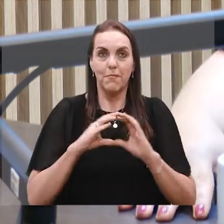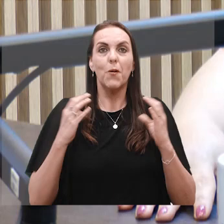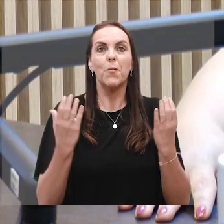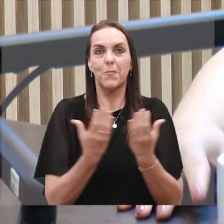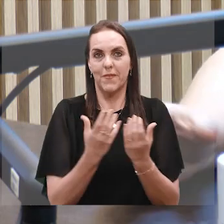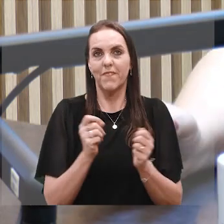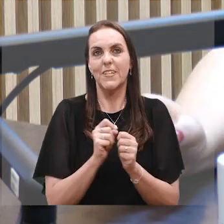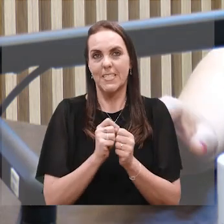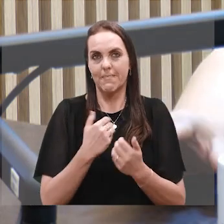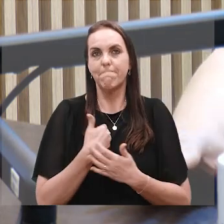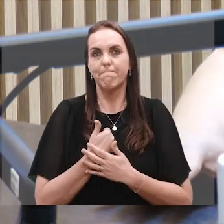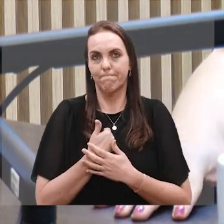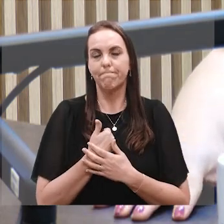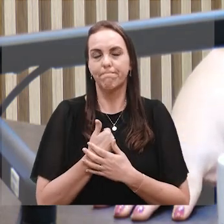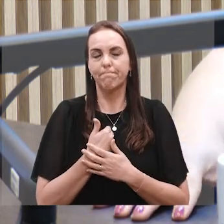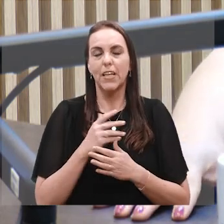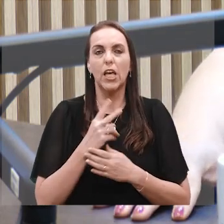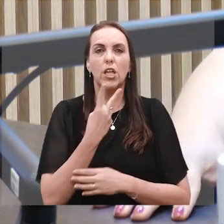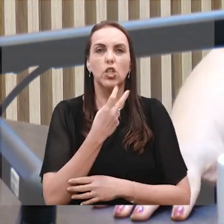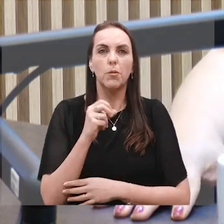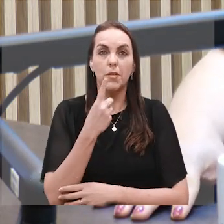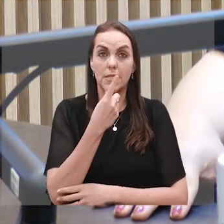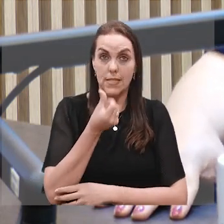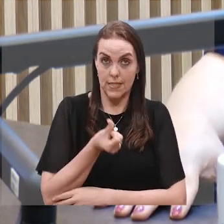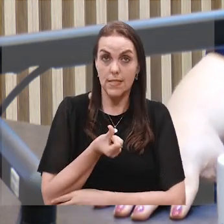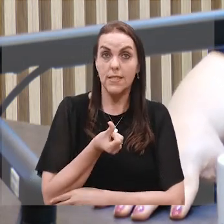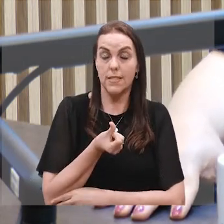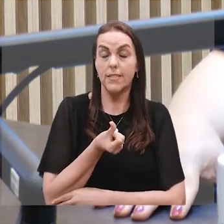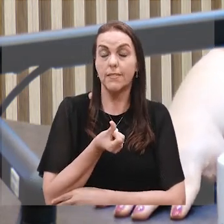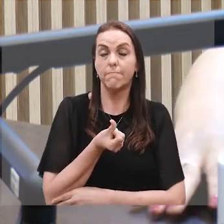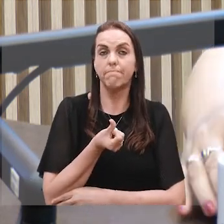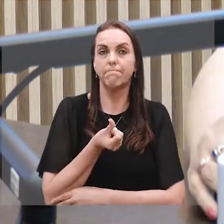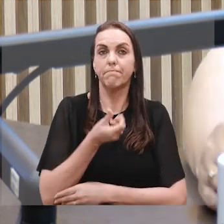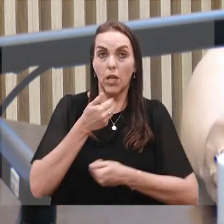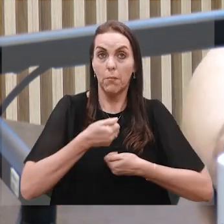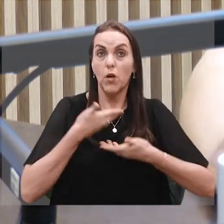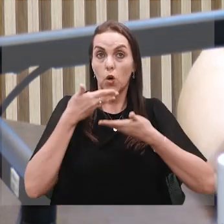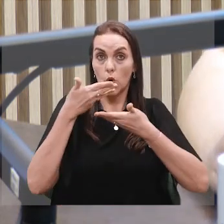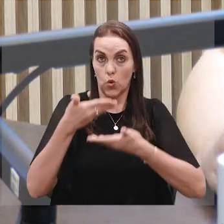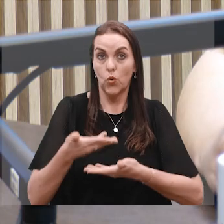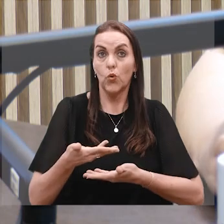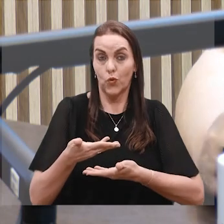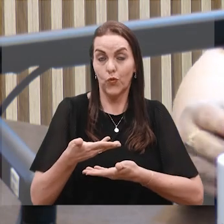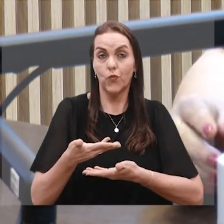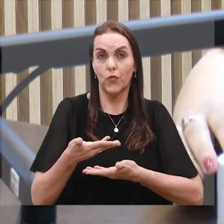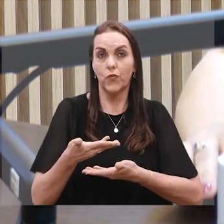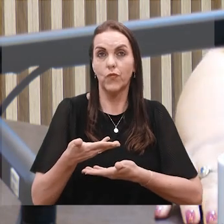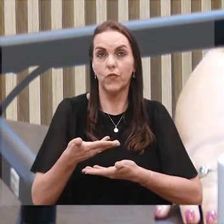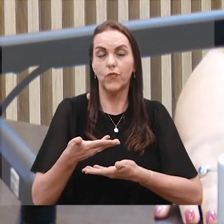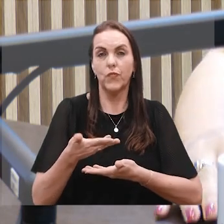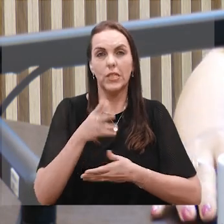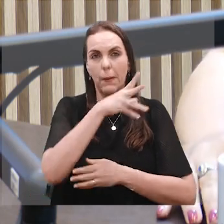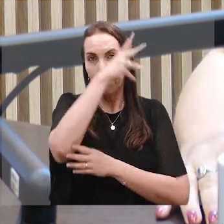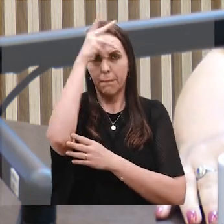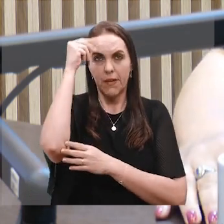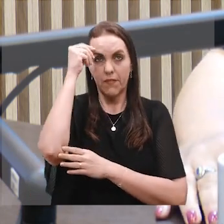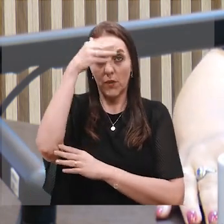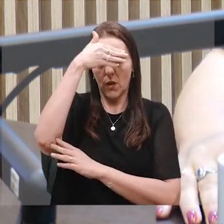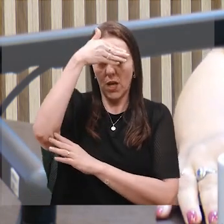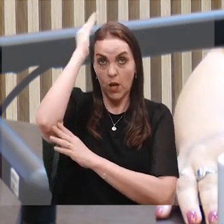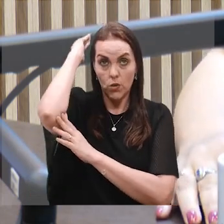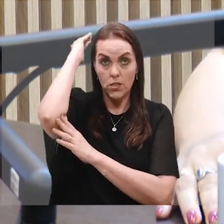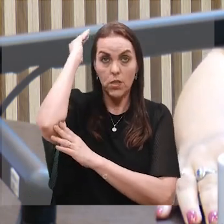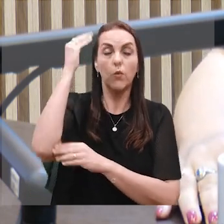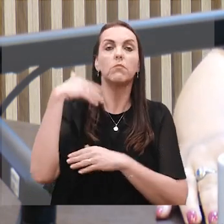fazia. E em 2016, a convite do prefeito